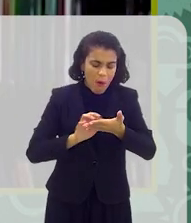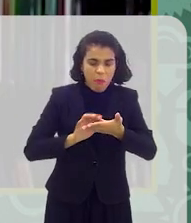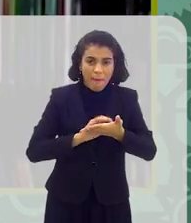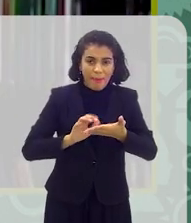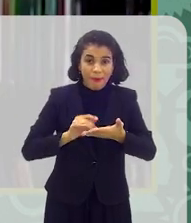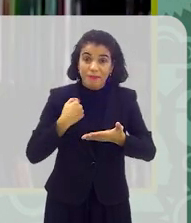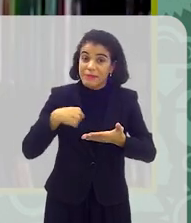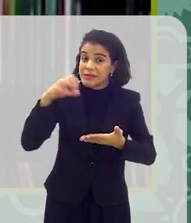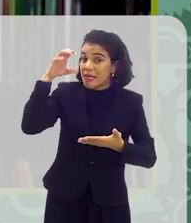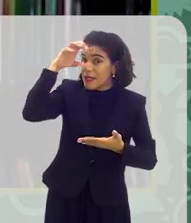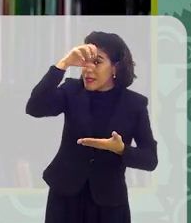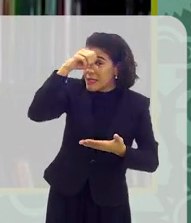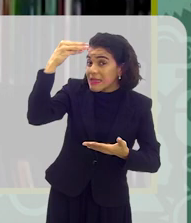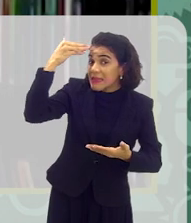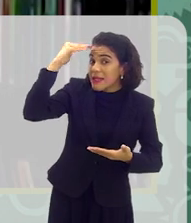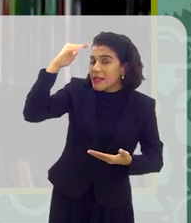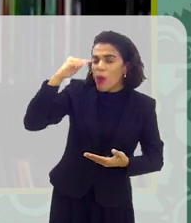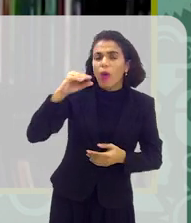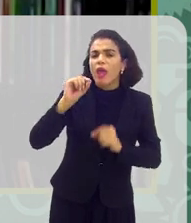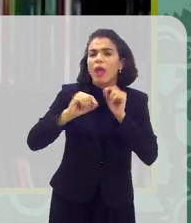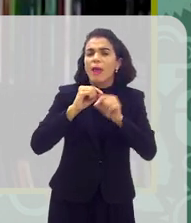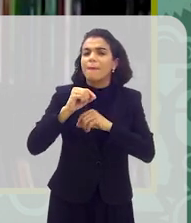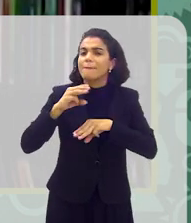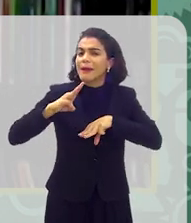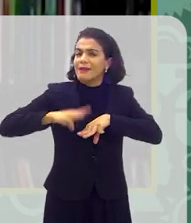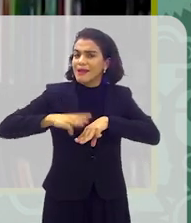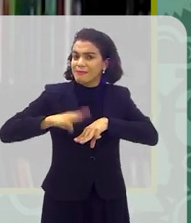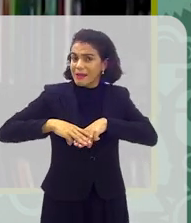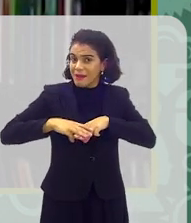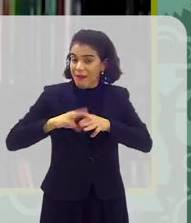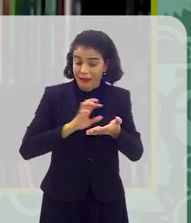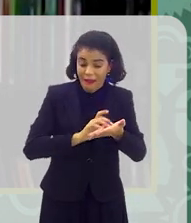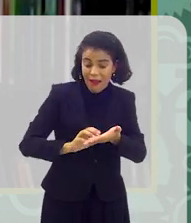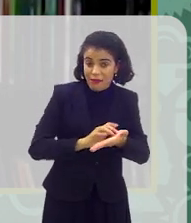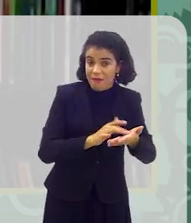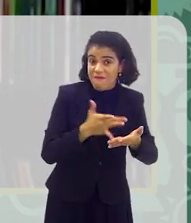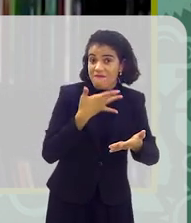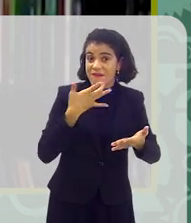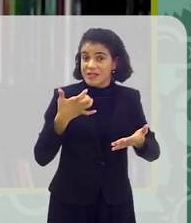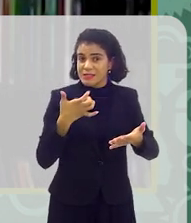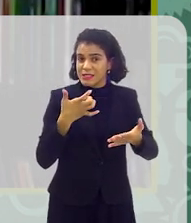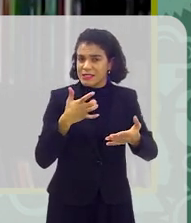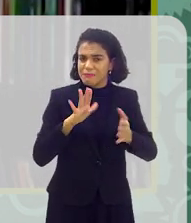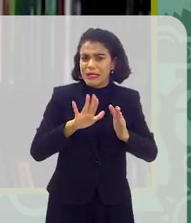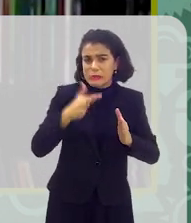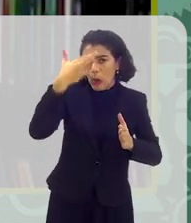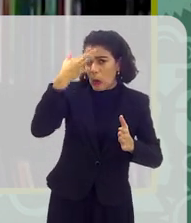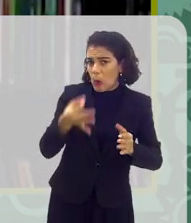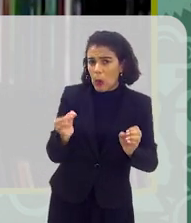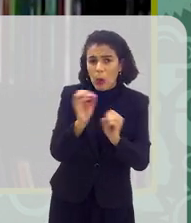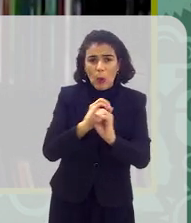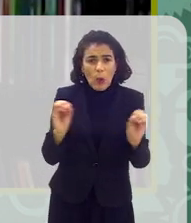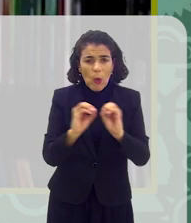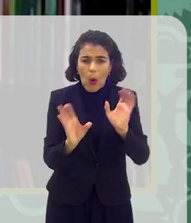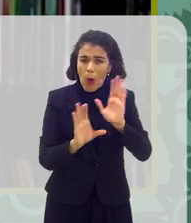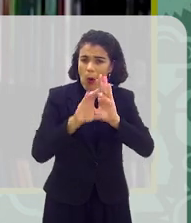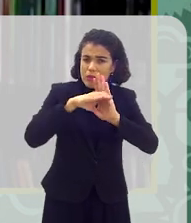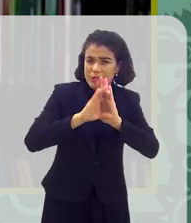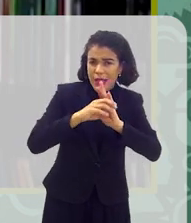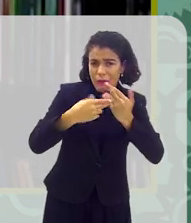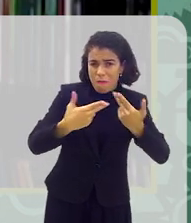princípios matemáticos, a lógica. A calculadora é a ferramenta que facilita o nosso trabalho, mas se não entendemos os